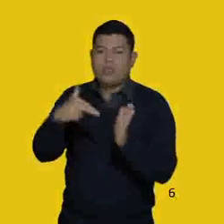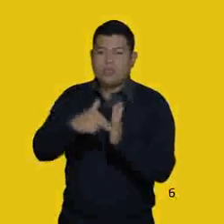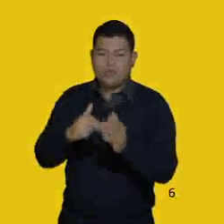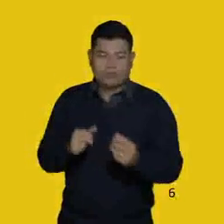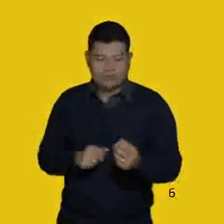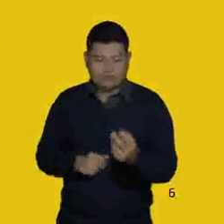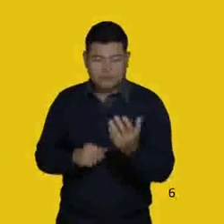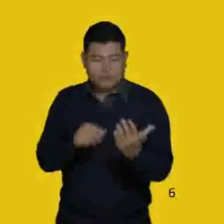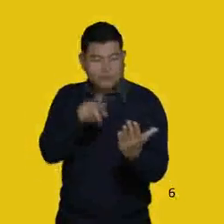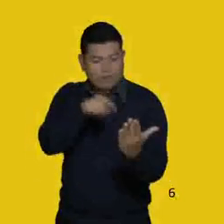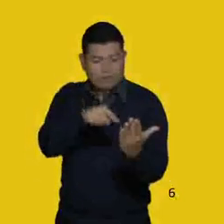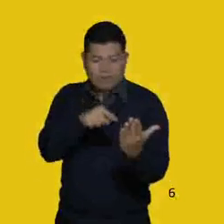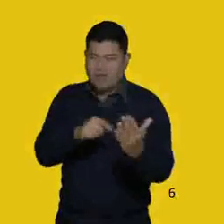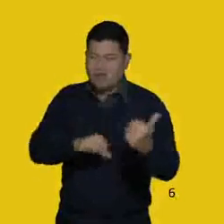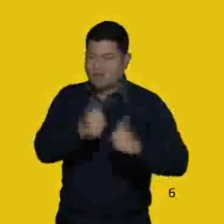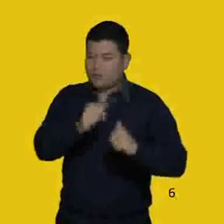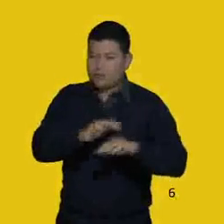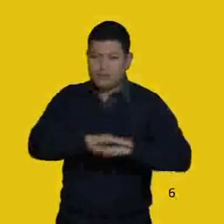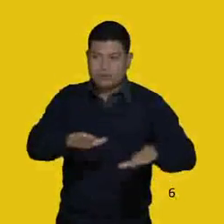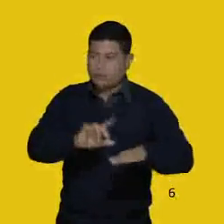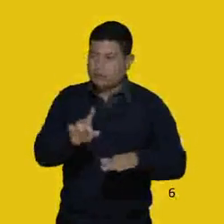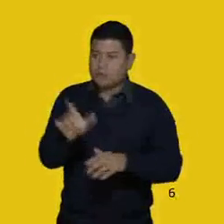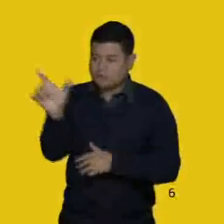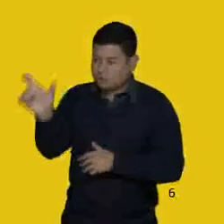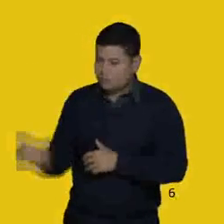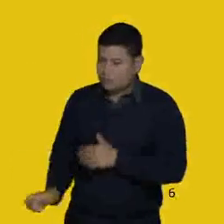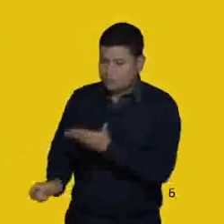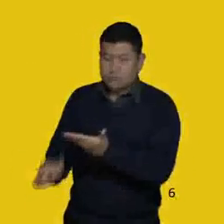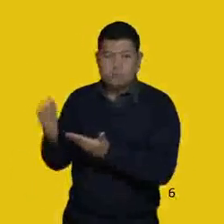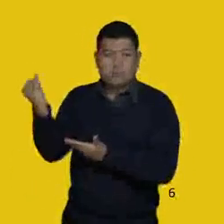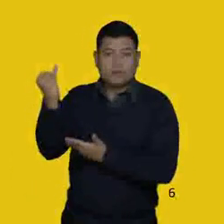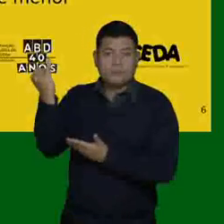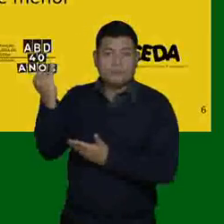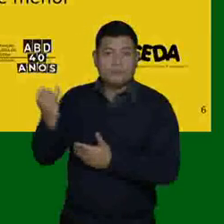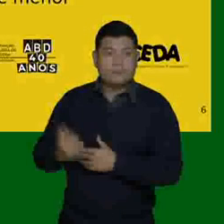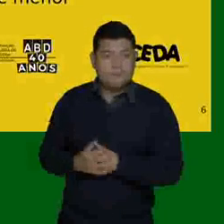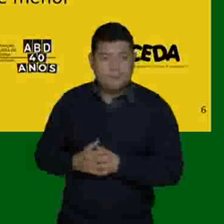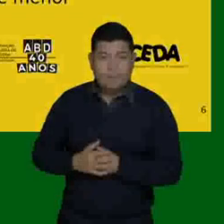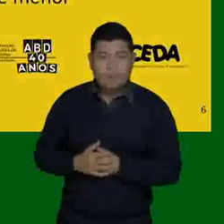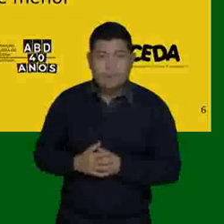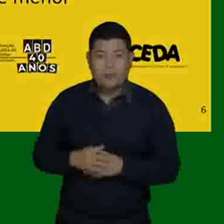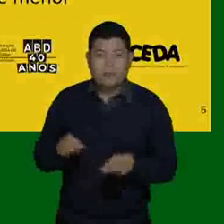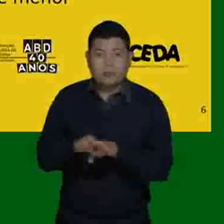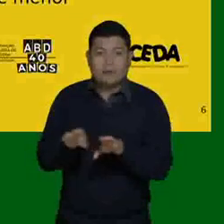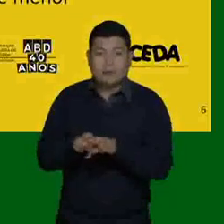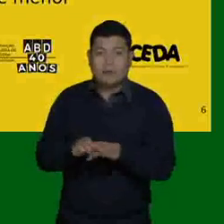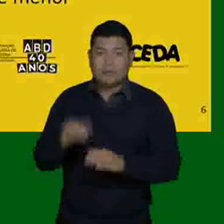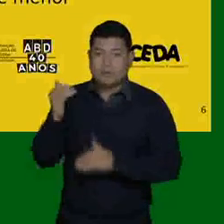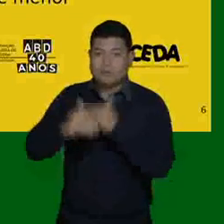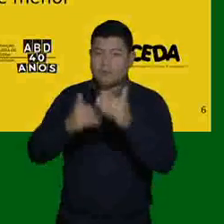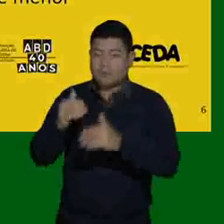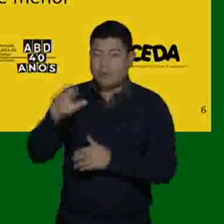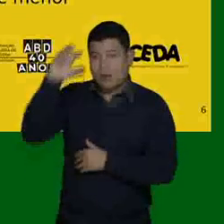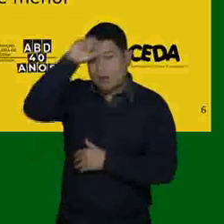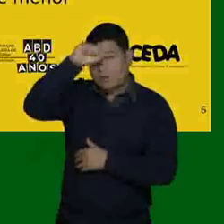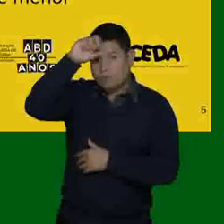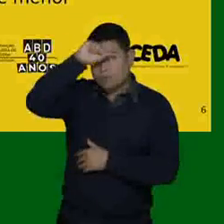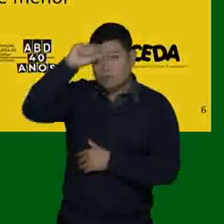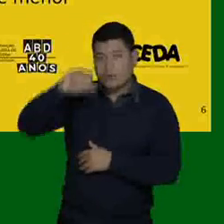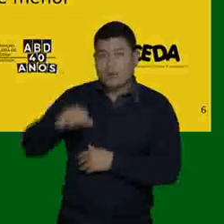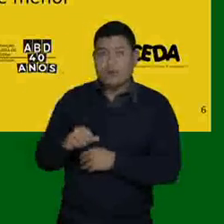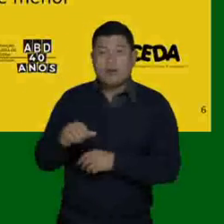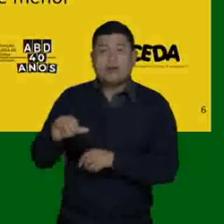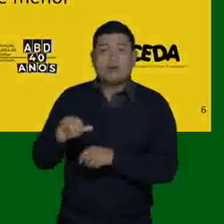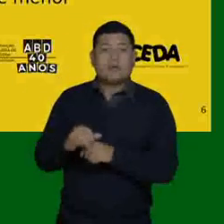que seja fala também do desenvolvimento da capacidade de aprender tendo como meios básicos o